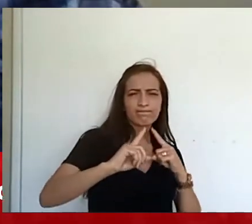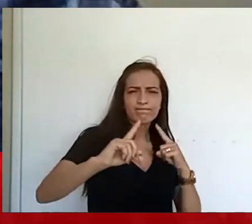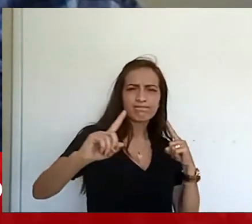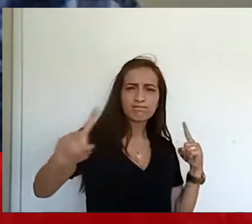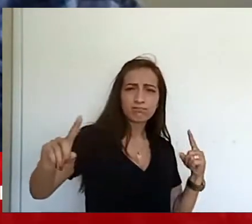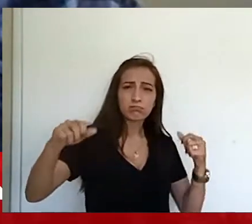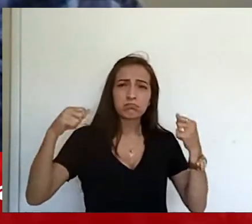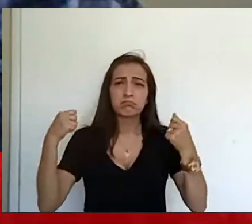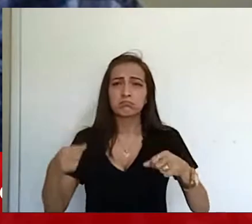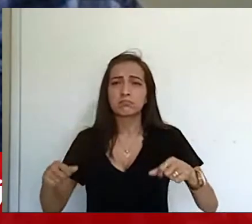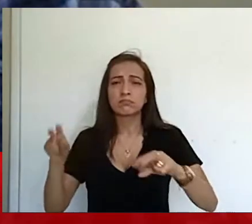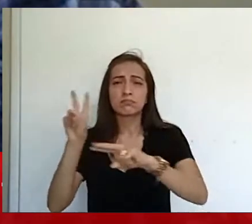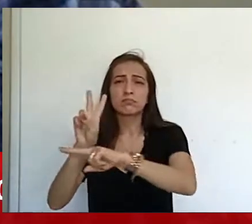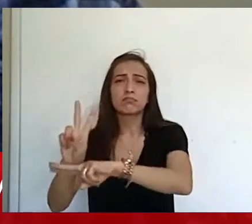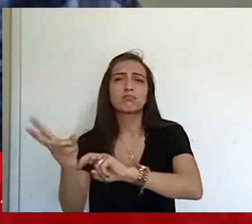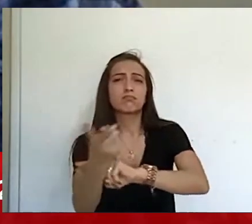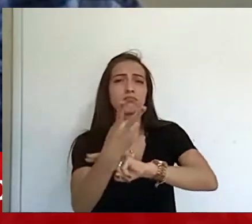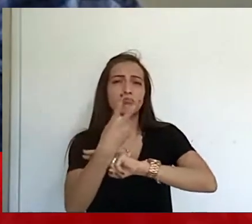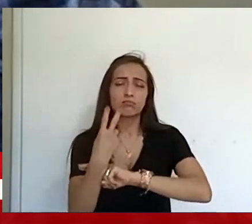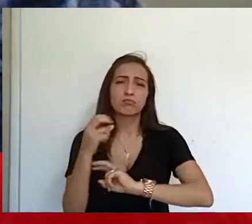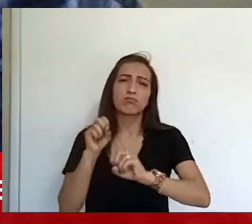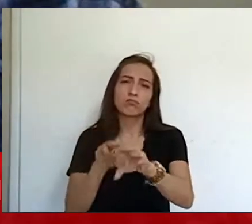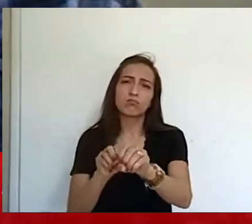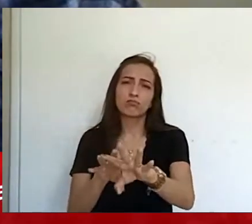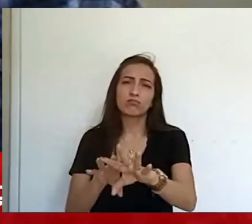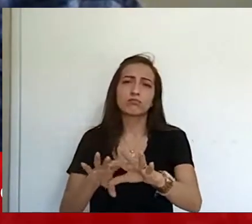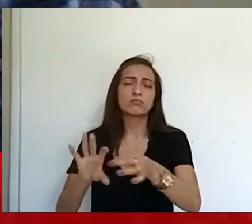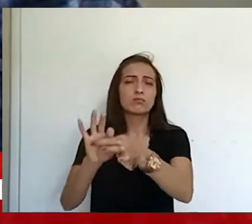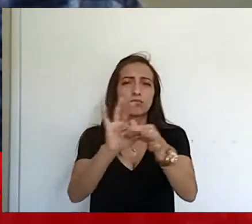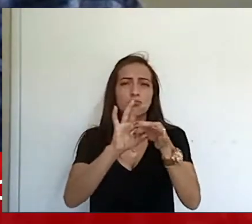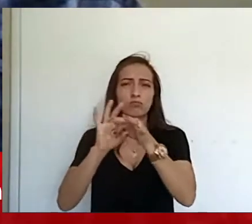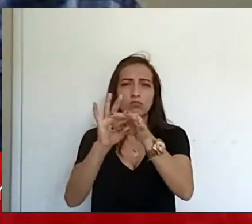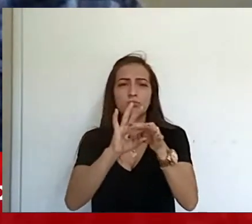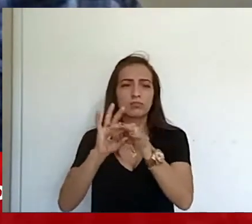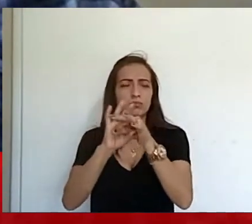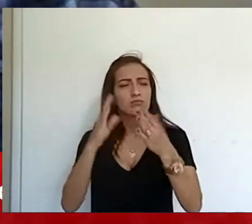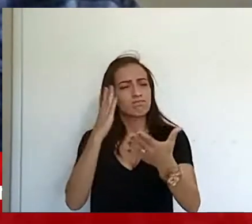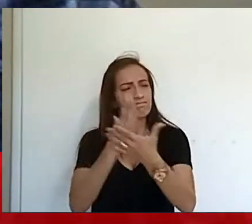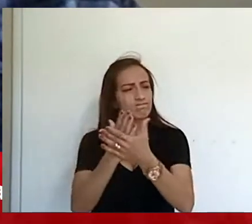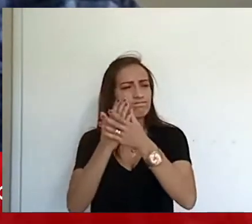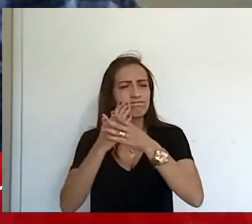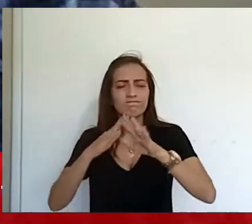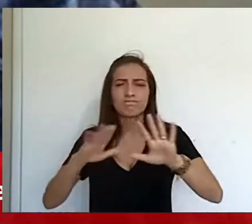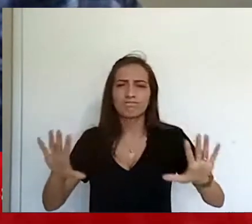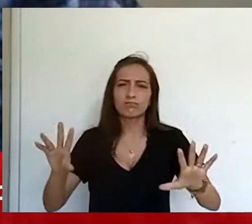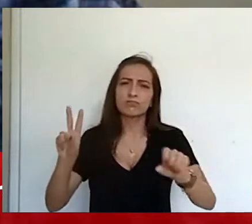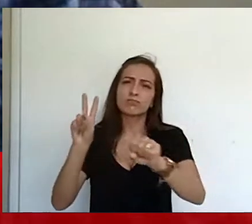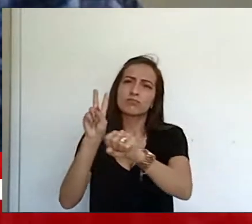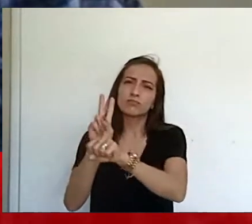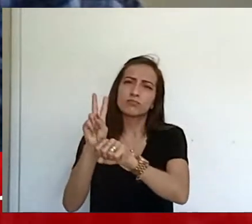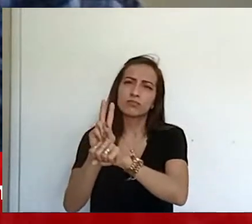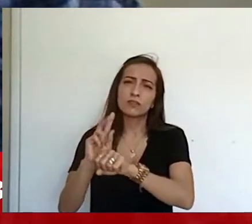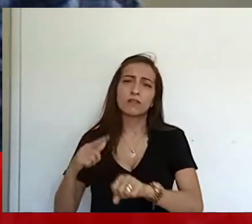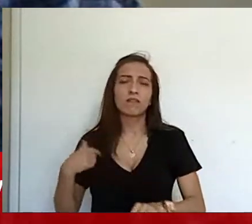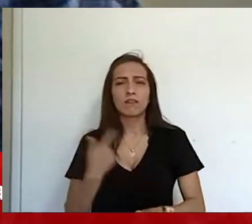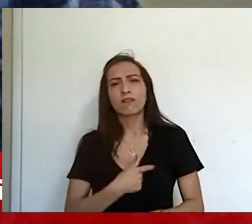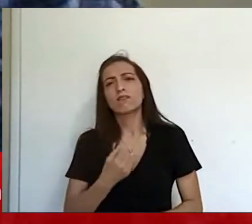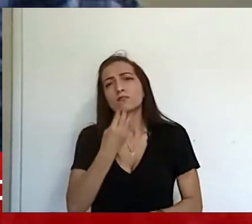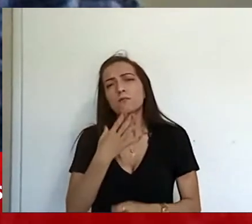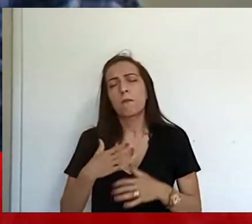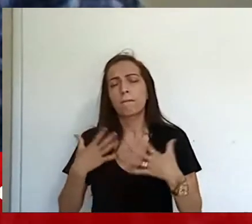vírus. Estamos unidos para combater o vírus. Estamos distantes e unidos para o nosso bem. E no dia